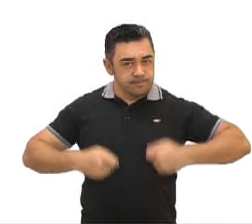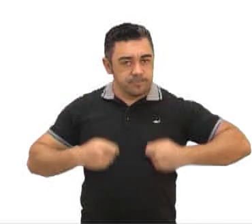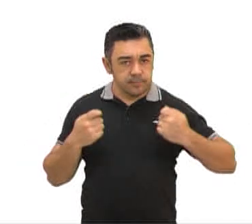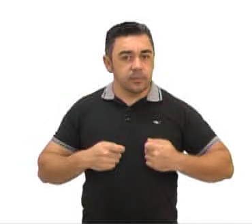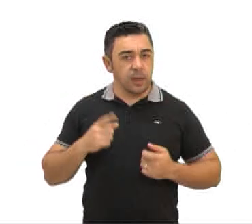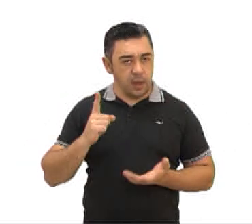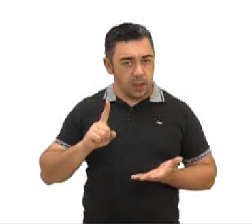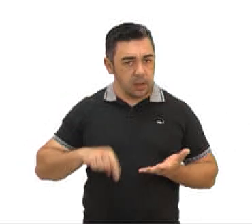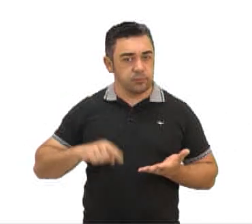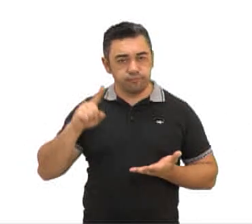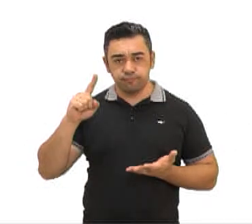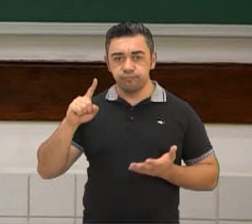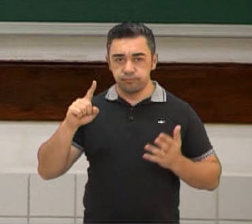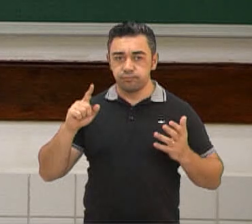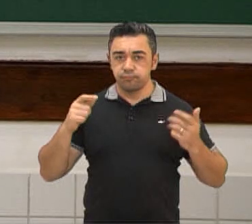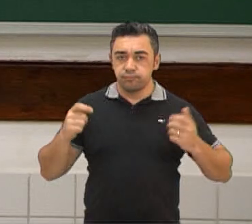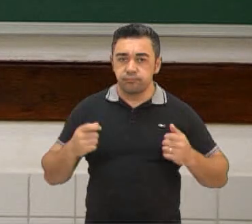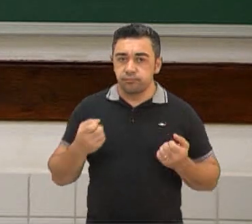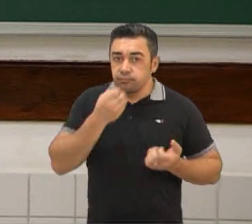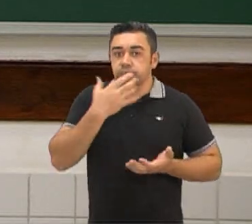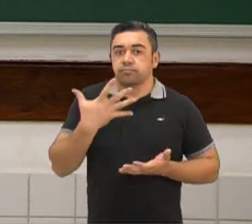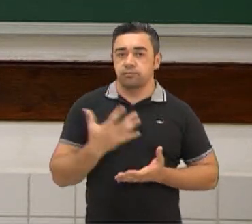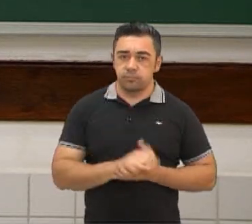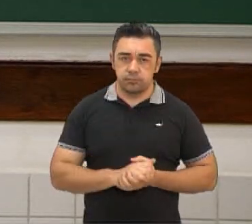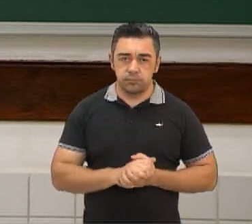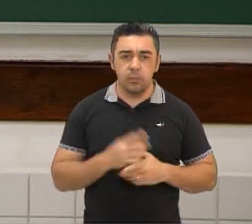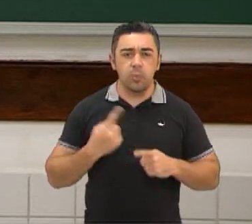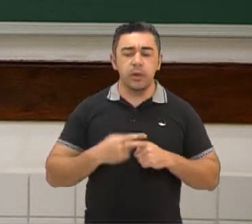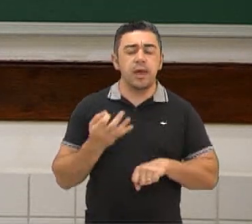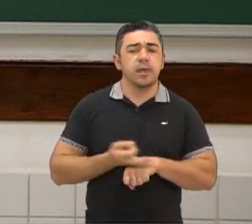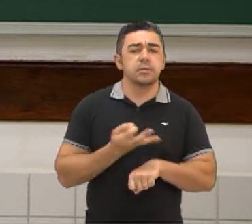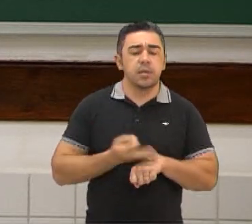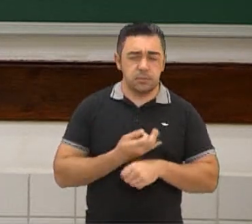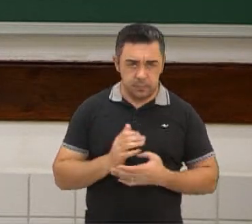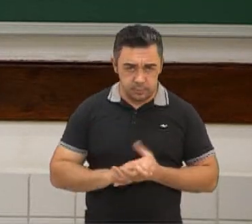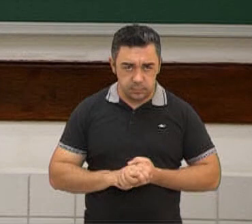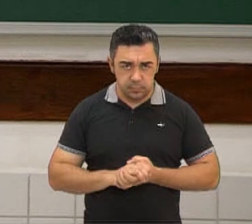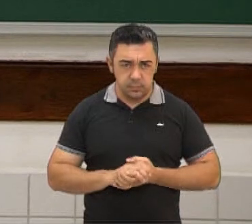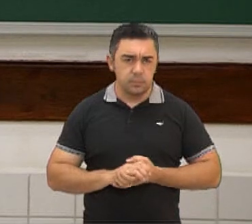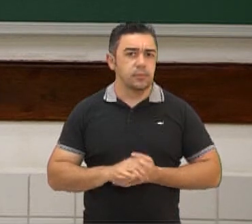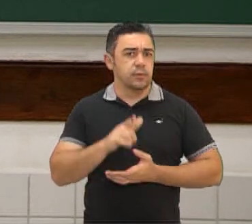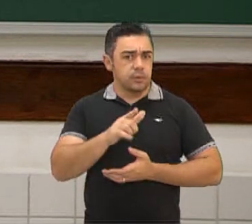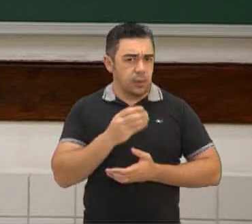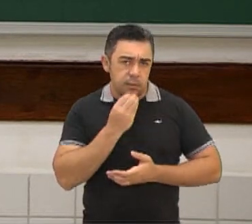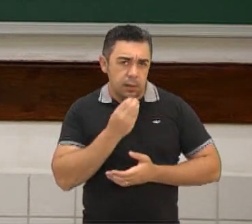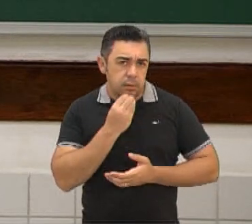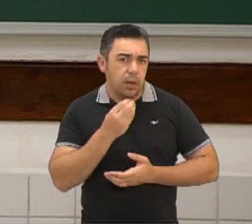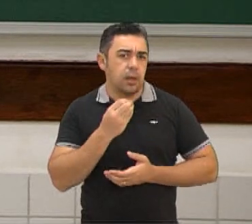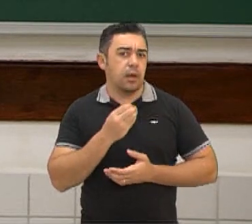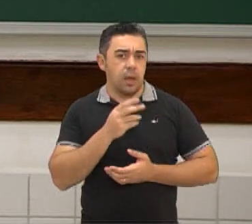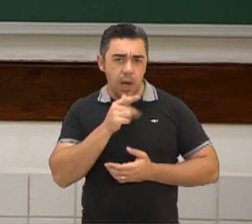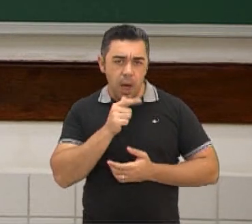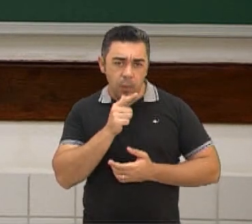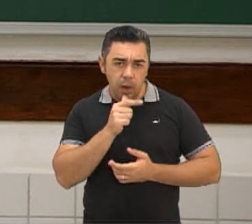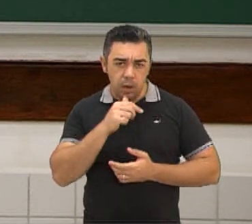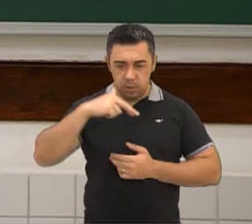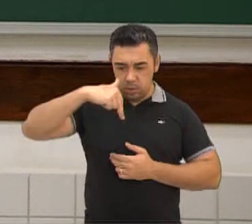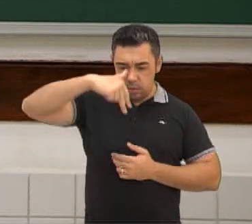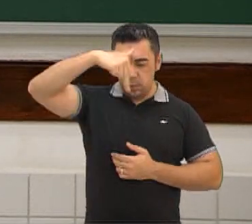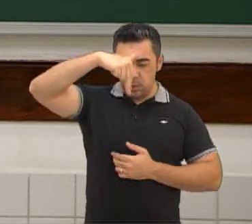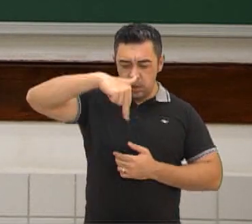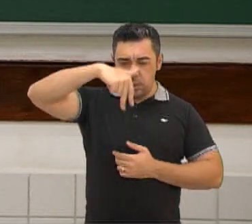grande diferencial. Por que ele precisa ter muita resistência? Você já tentou flutuar em pé na